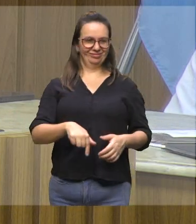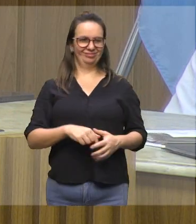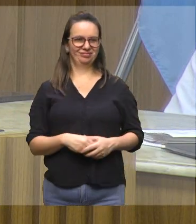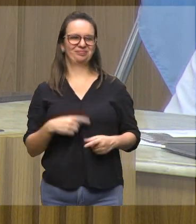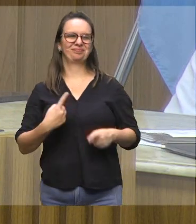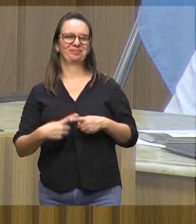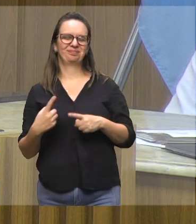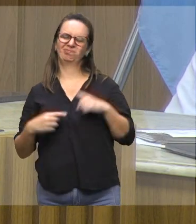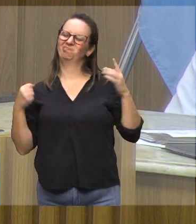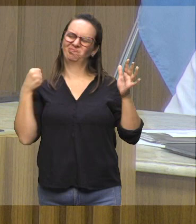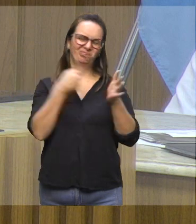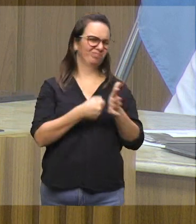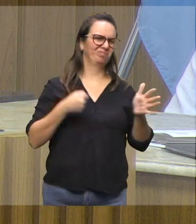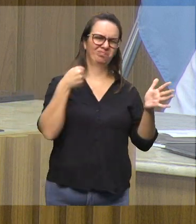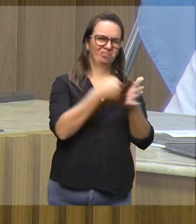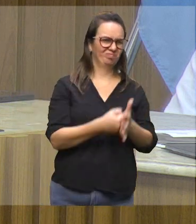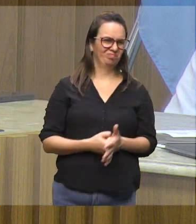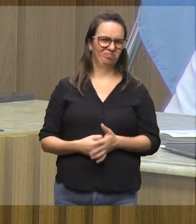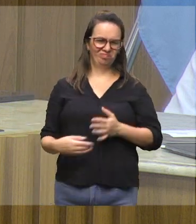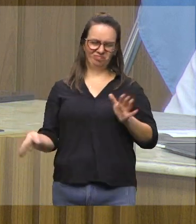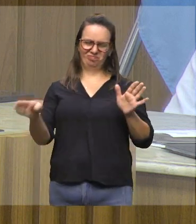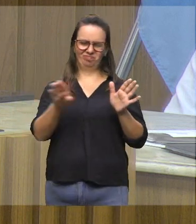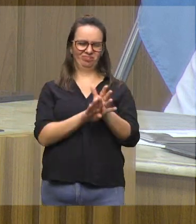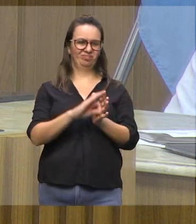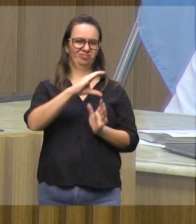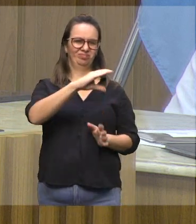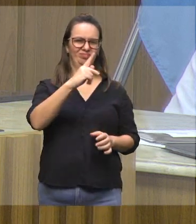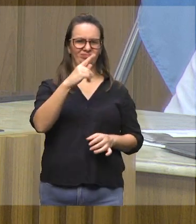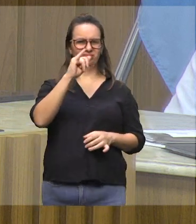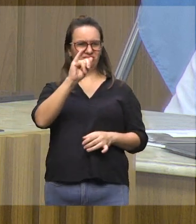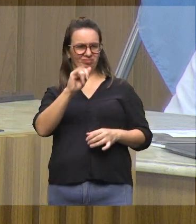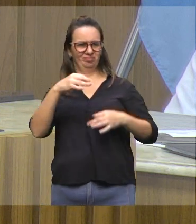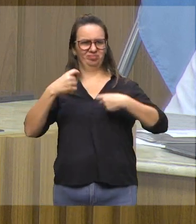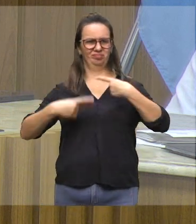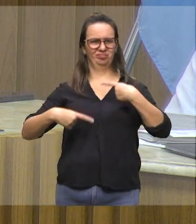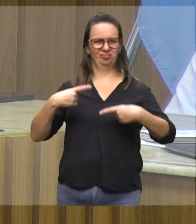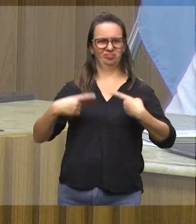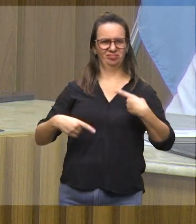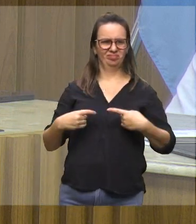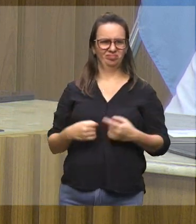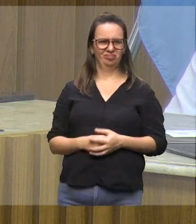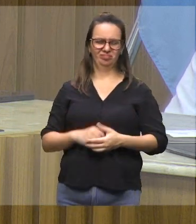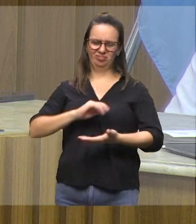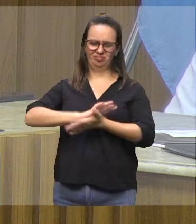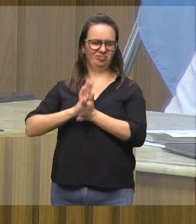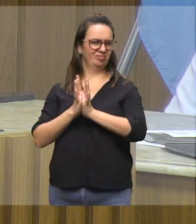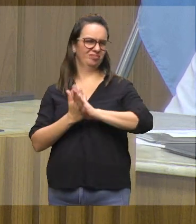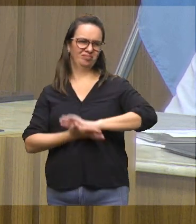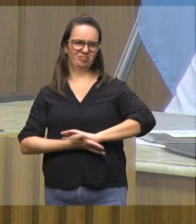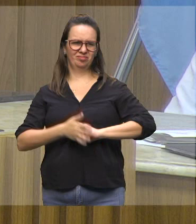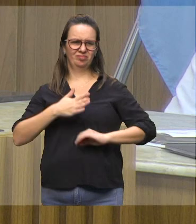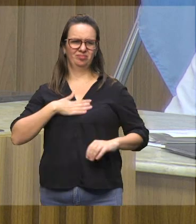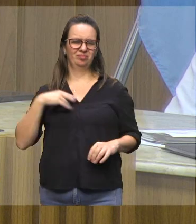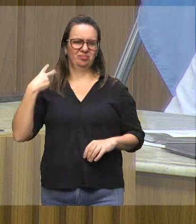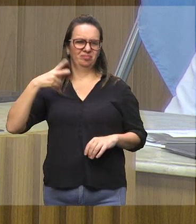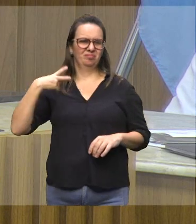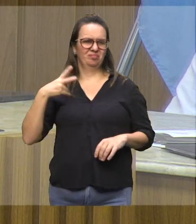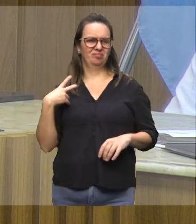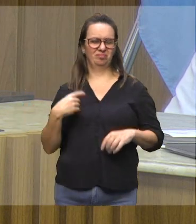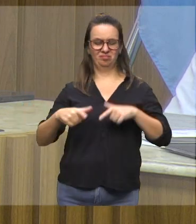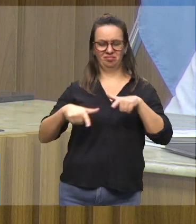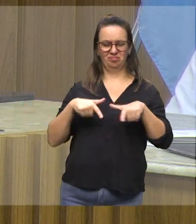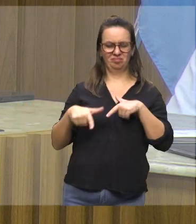muito nesse período. Chamaram a CPI de política, tentaram pedir a cassação do meu mandato, tentaram pedir a